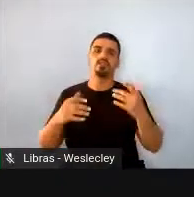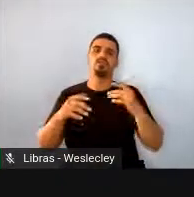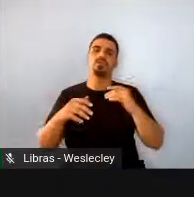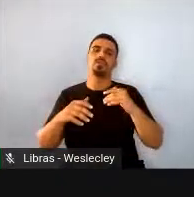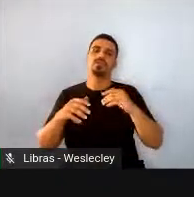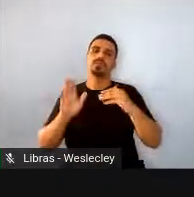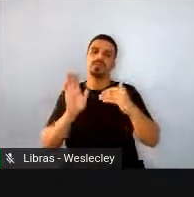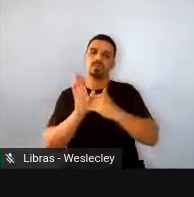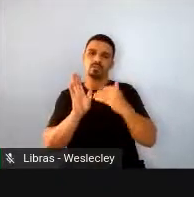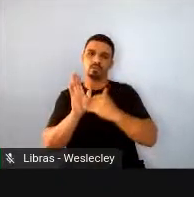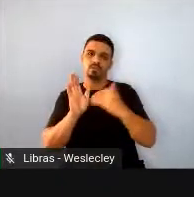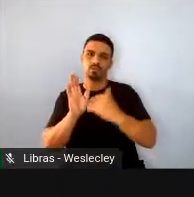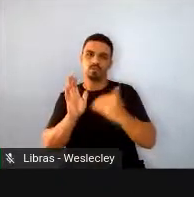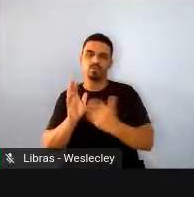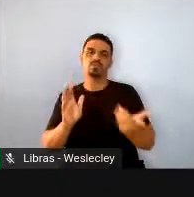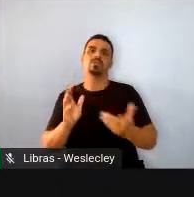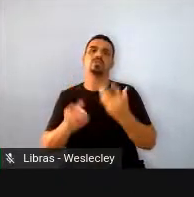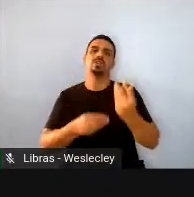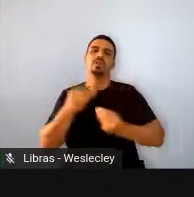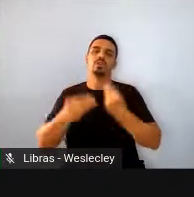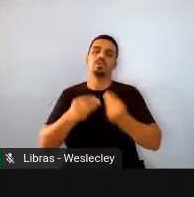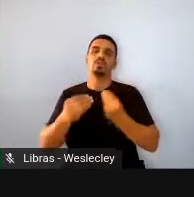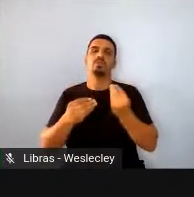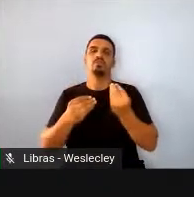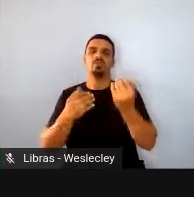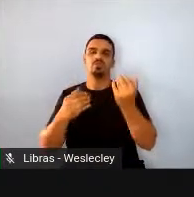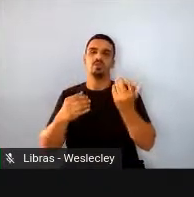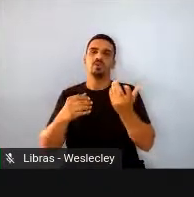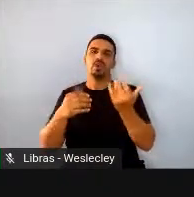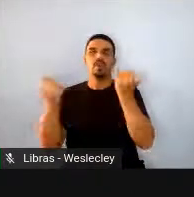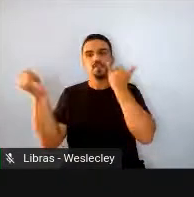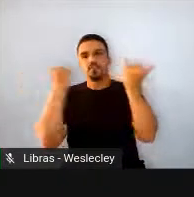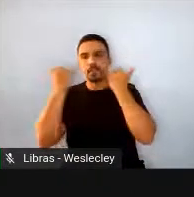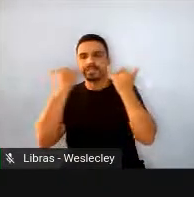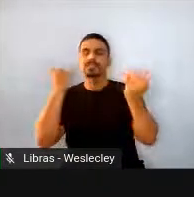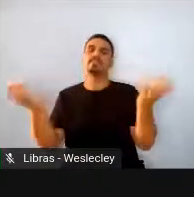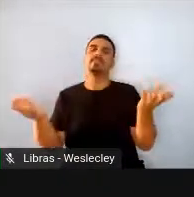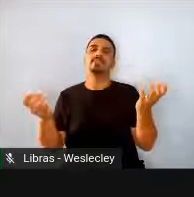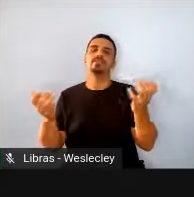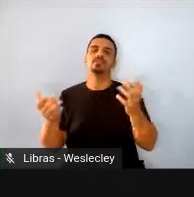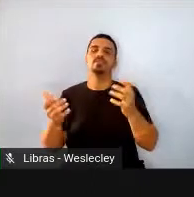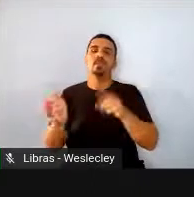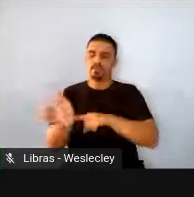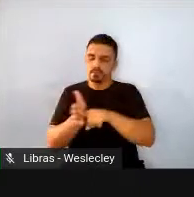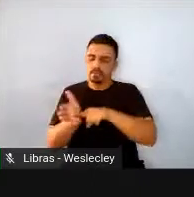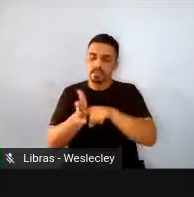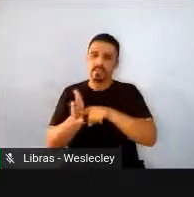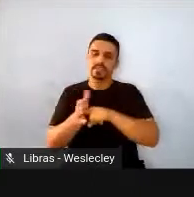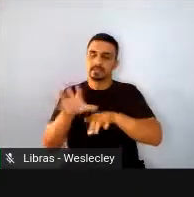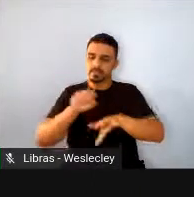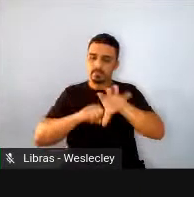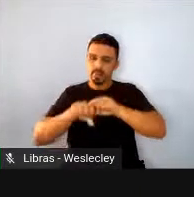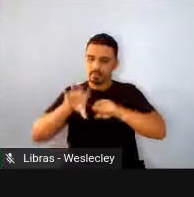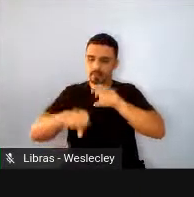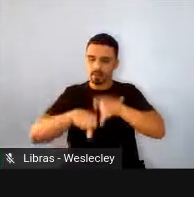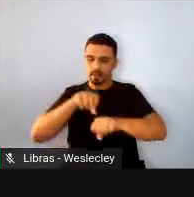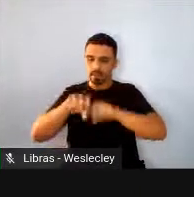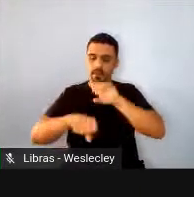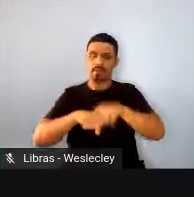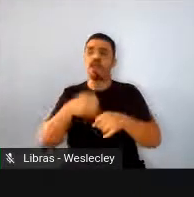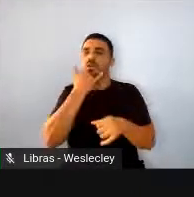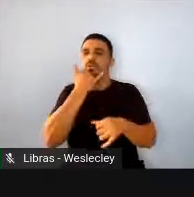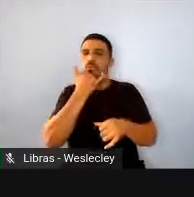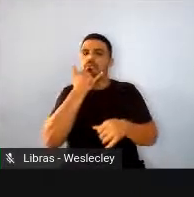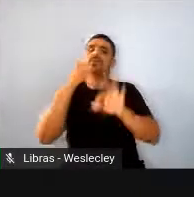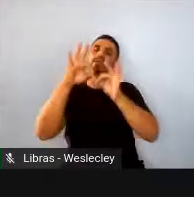conclusões a respeito de todos esses dados que eu obtive. Gente, vocês me desculpem se eu falei demais, mas é porque é muito, muito,